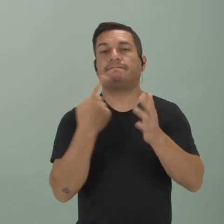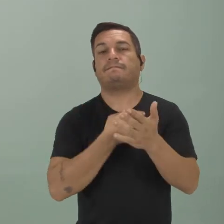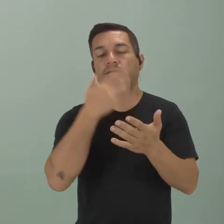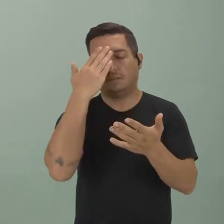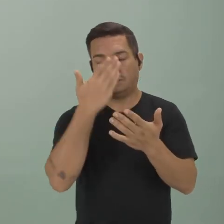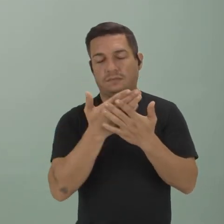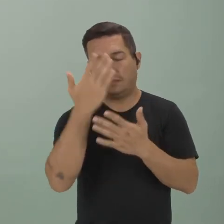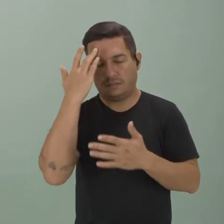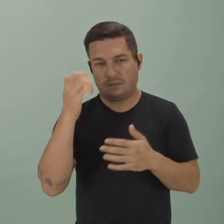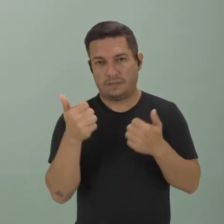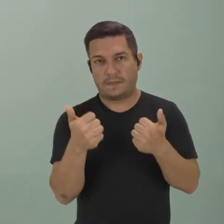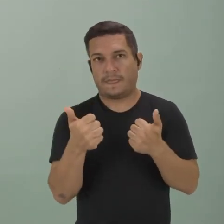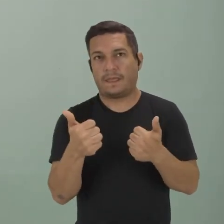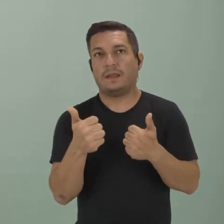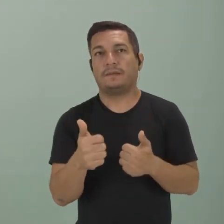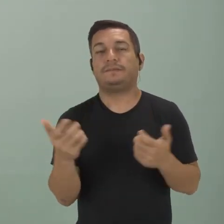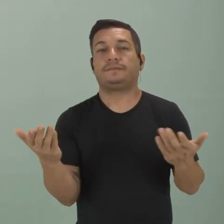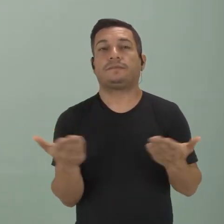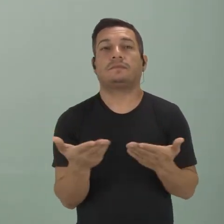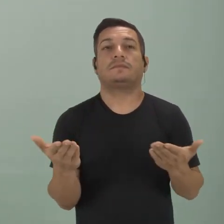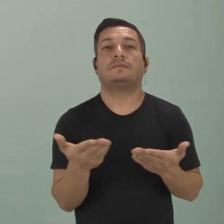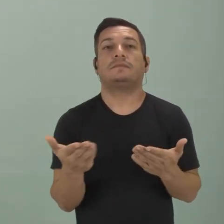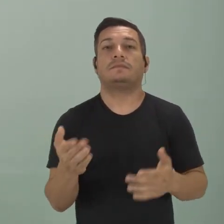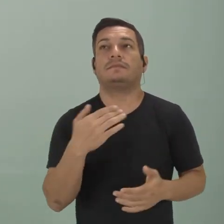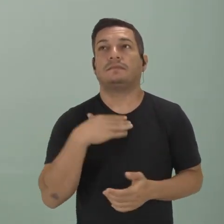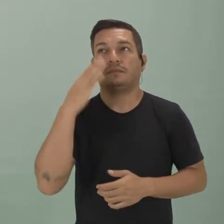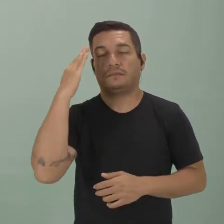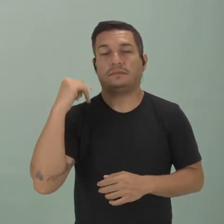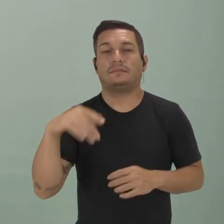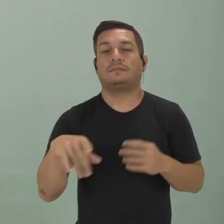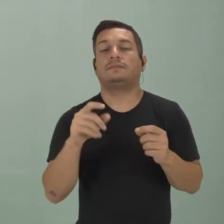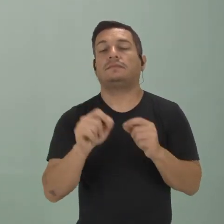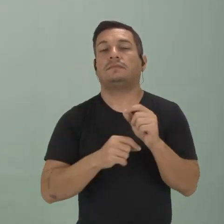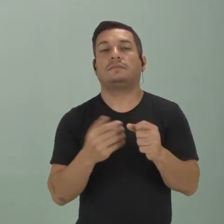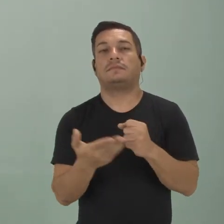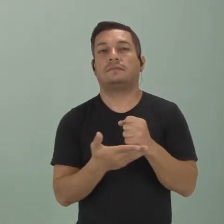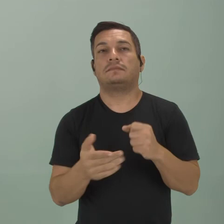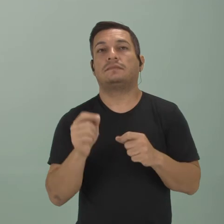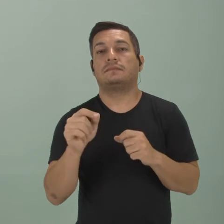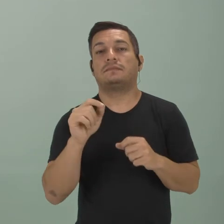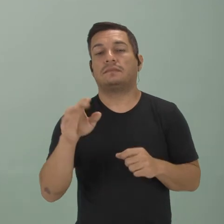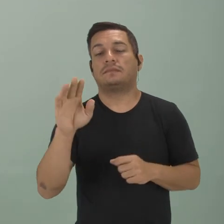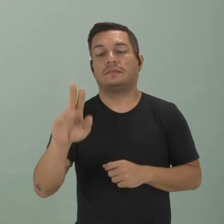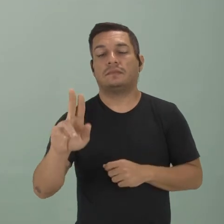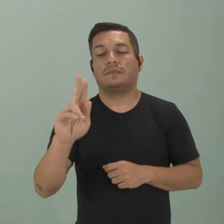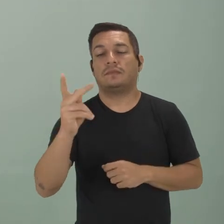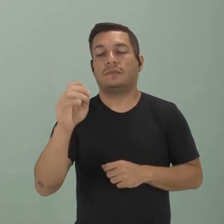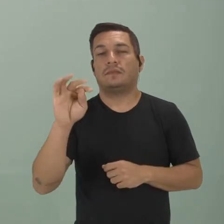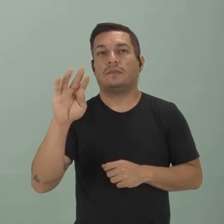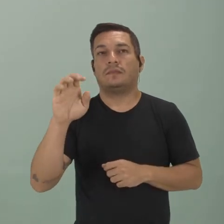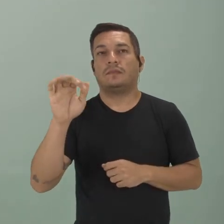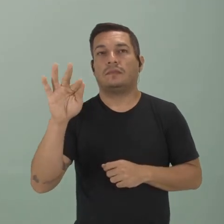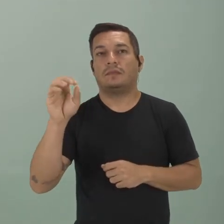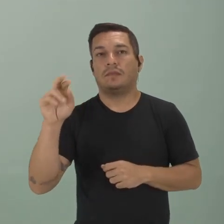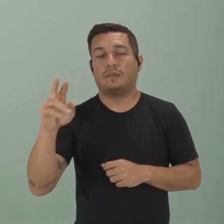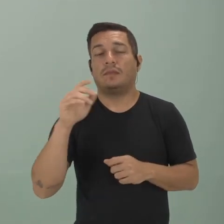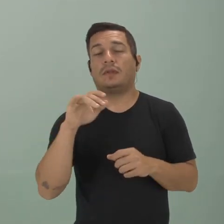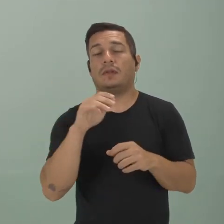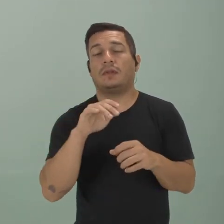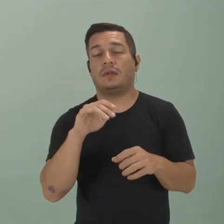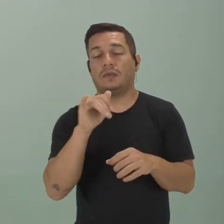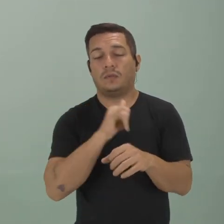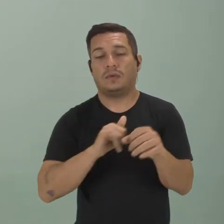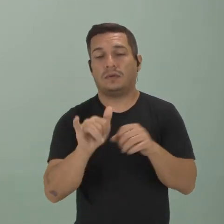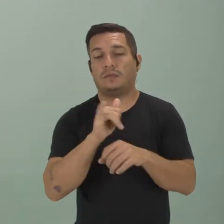ser completamente diferentes das leis que nós vamos acreditar amanhã. Tudo bem? Então, hoje, eu sei que o modelo mais atual é o modelo